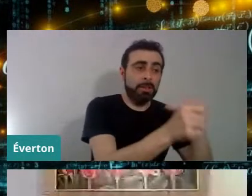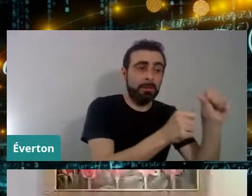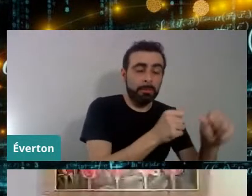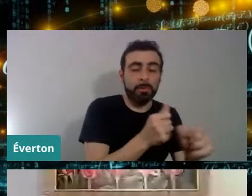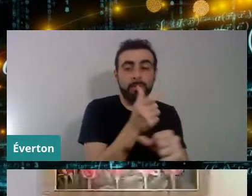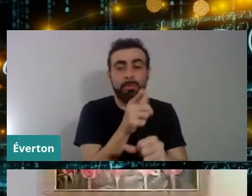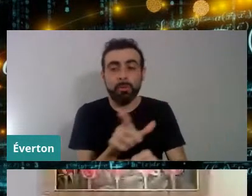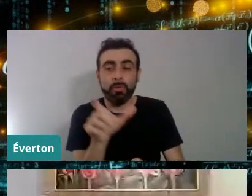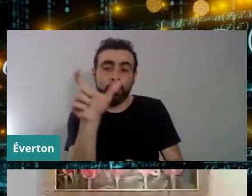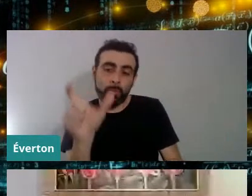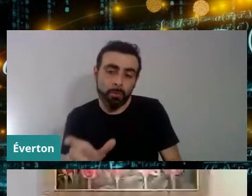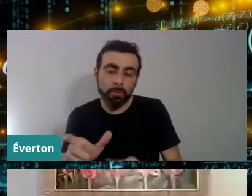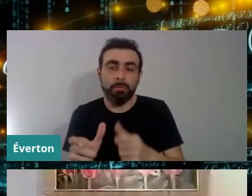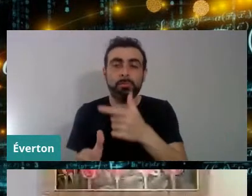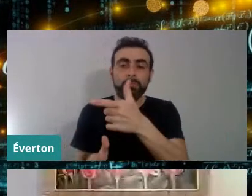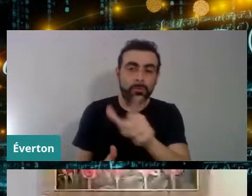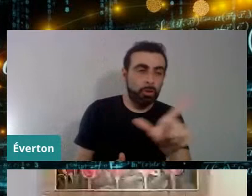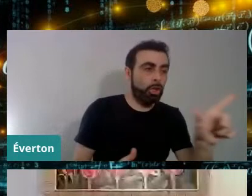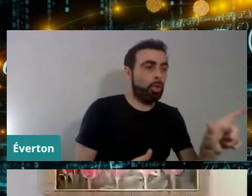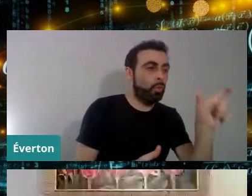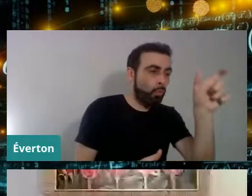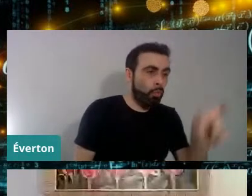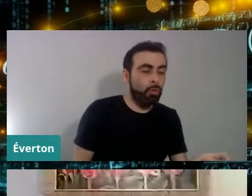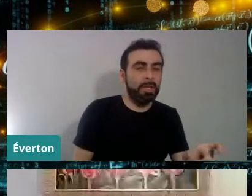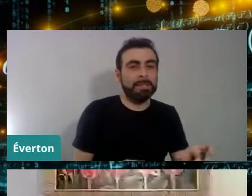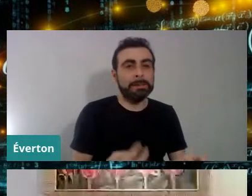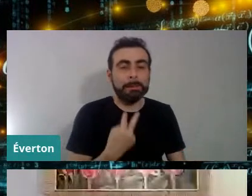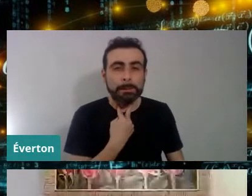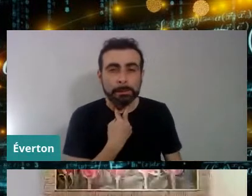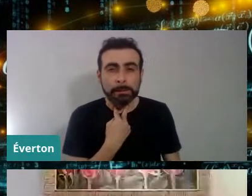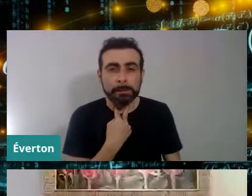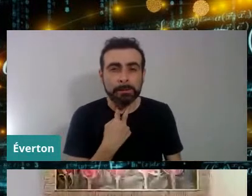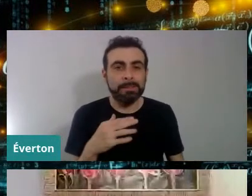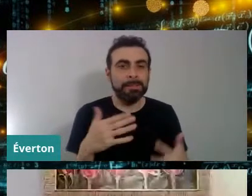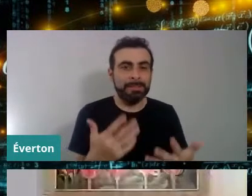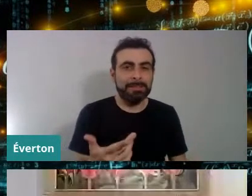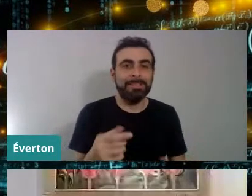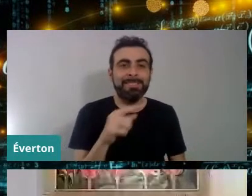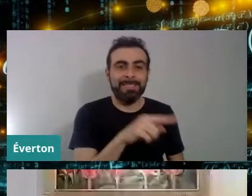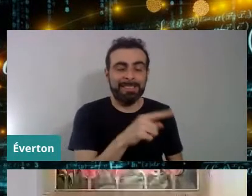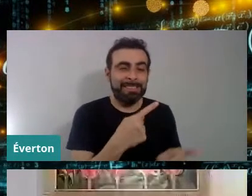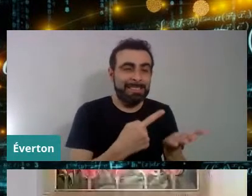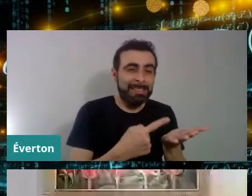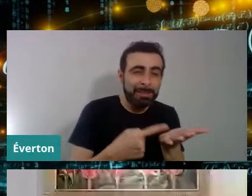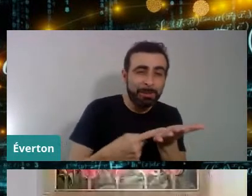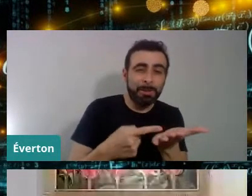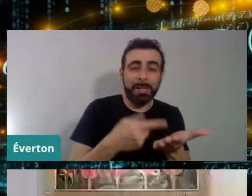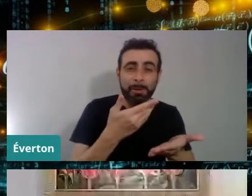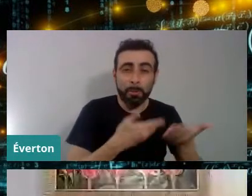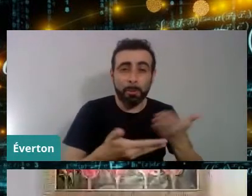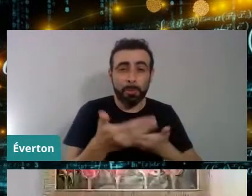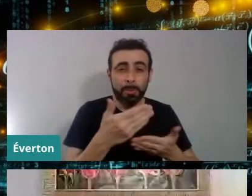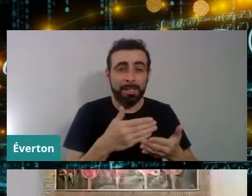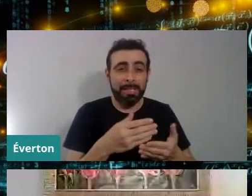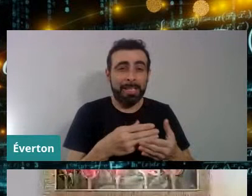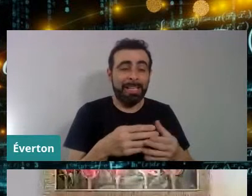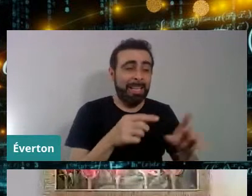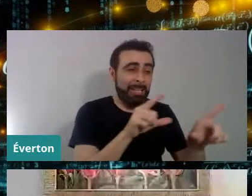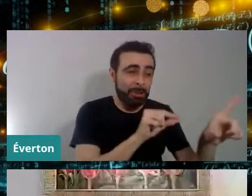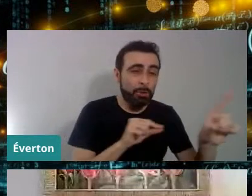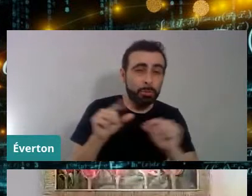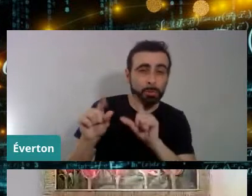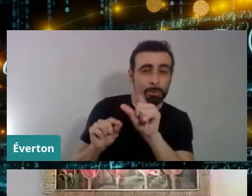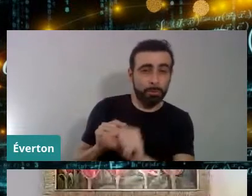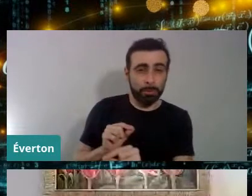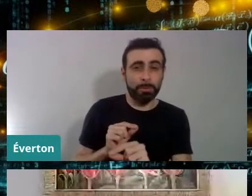né? Não, eu estou muito ocupado, agora não dá. Era consenso. Era consenso, né? É, agora é o